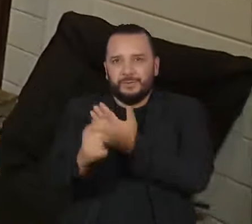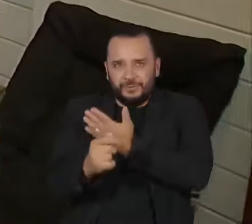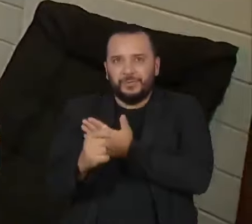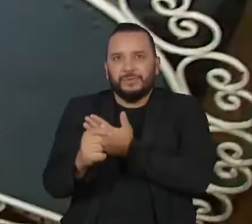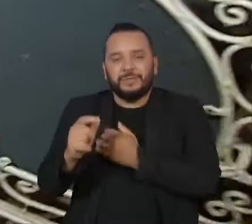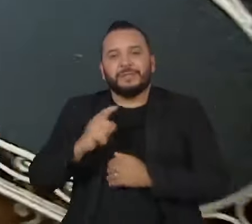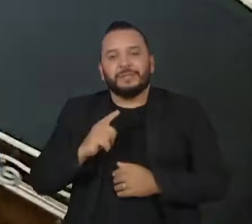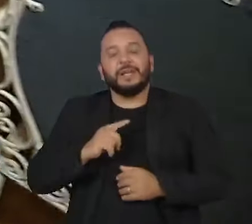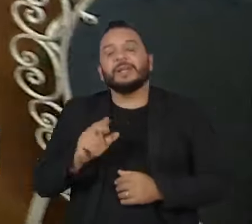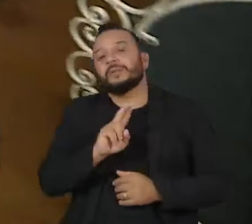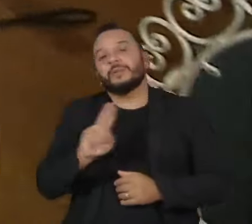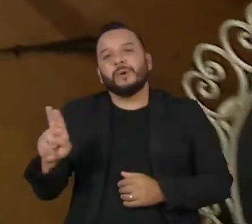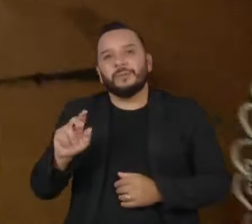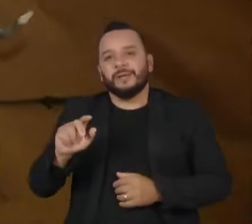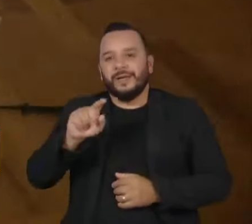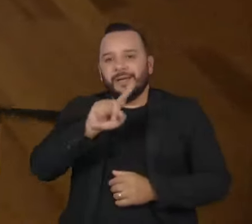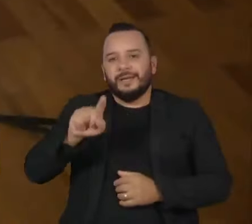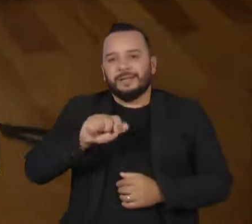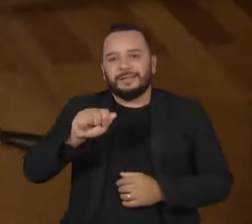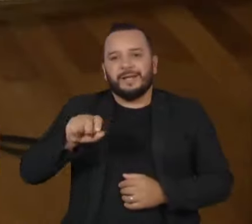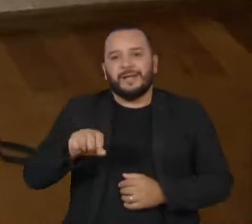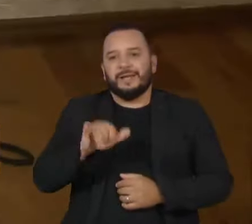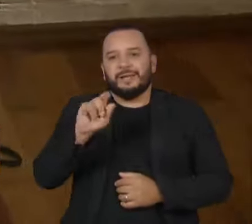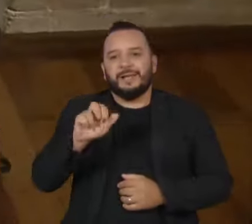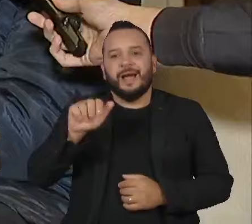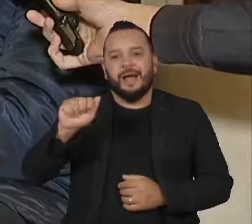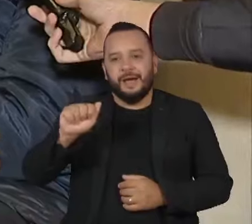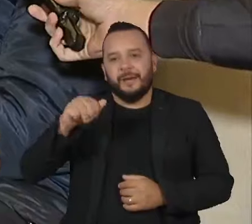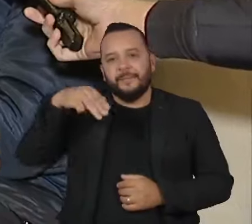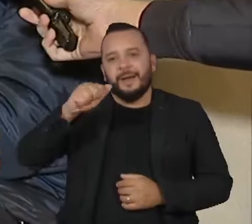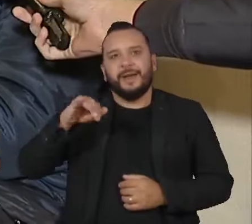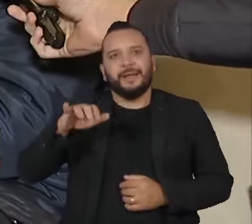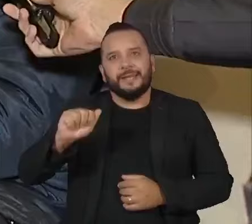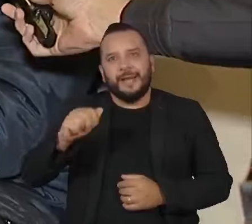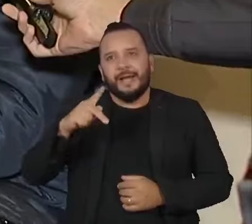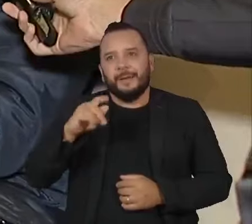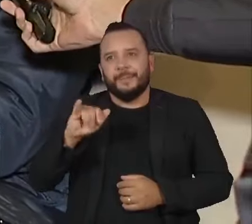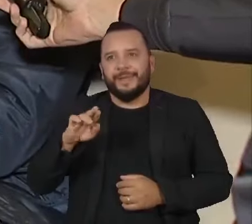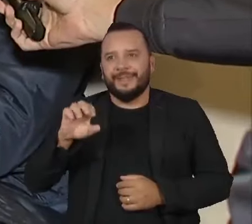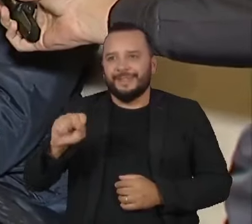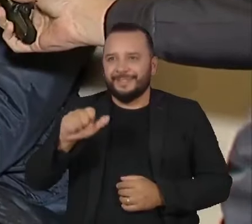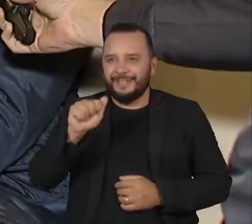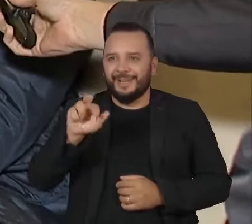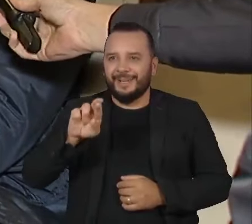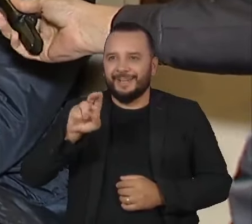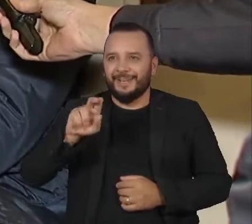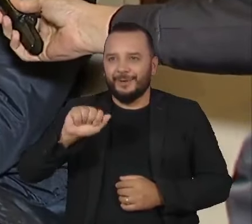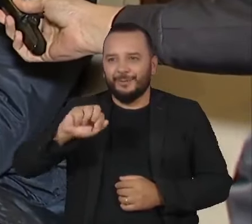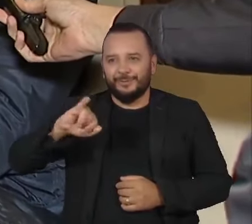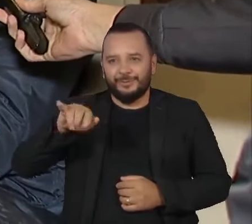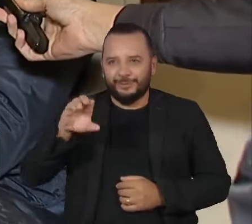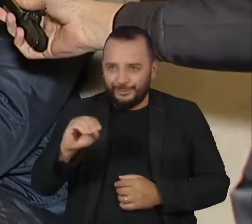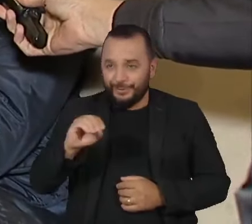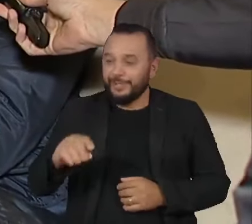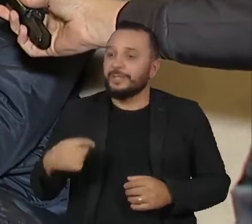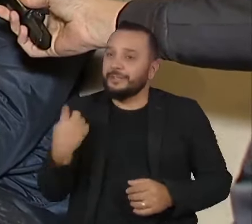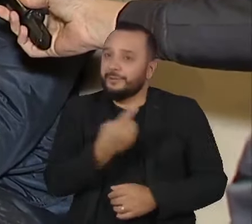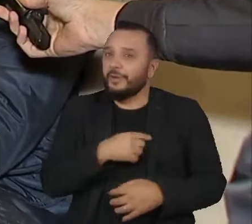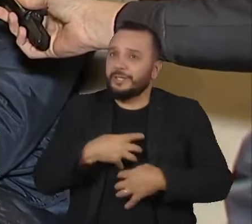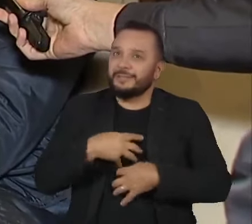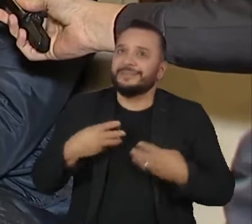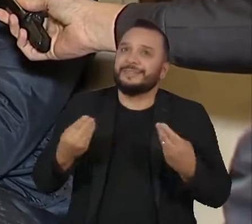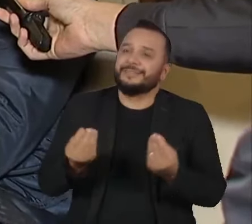sobrenome. Agora, ela é Zaya Marley Pires Araújo. Nós ficamos muito sensibilizados por tudo que aconteceu, né,